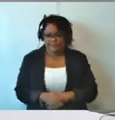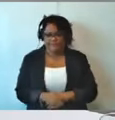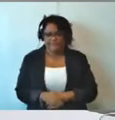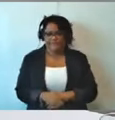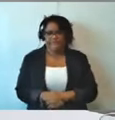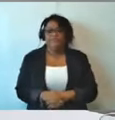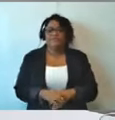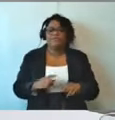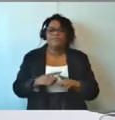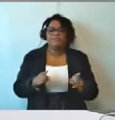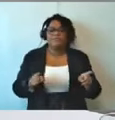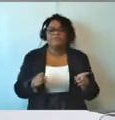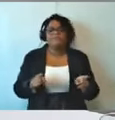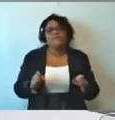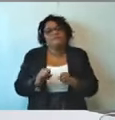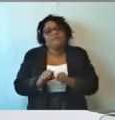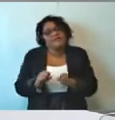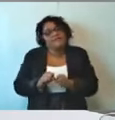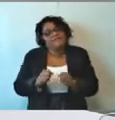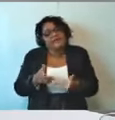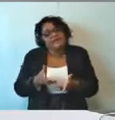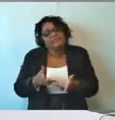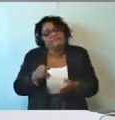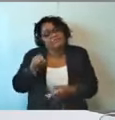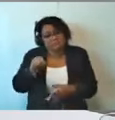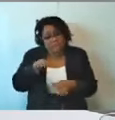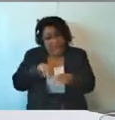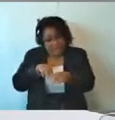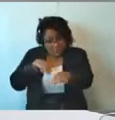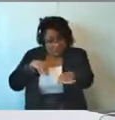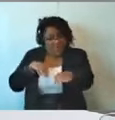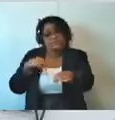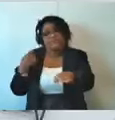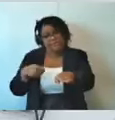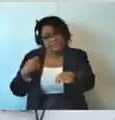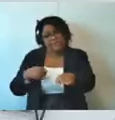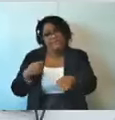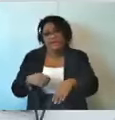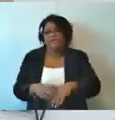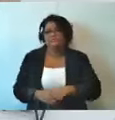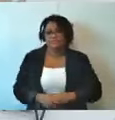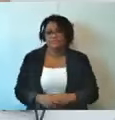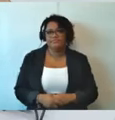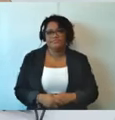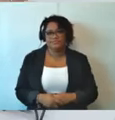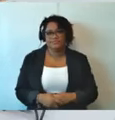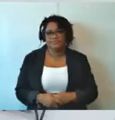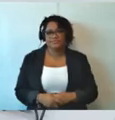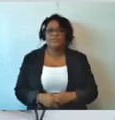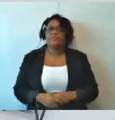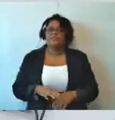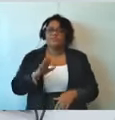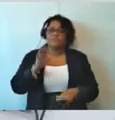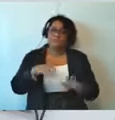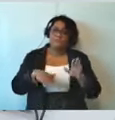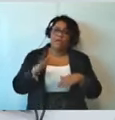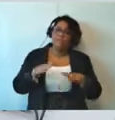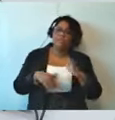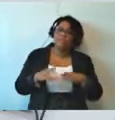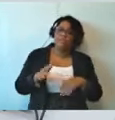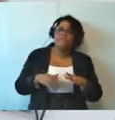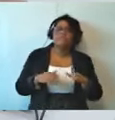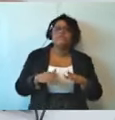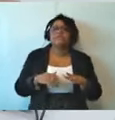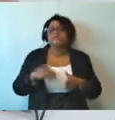omelete tem que quebrar os ovos, né? Então, assim, talvez tenha que cortar um pouco em alguns trechos de canteiro